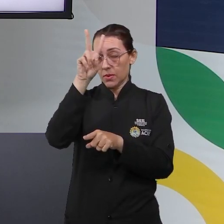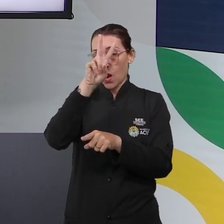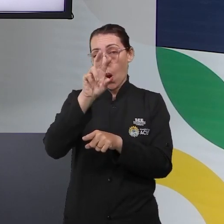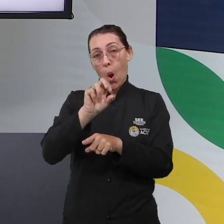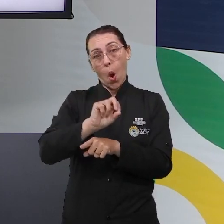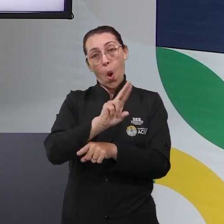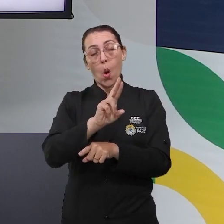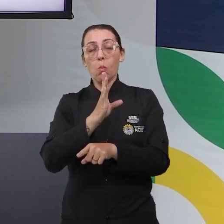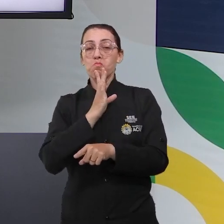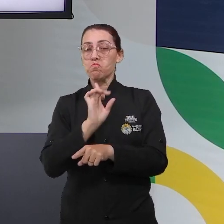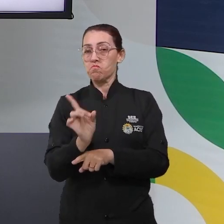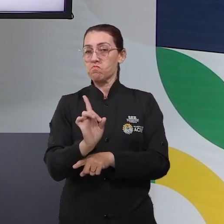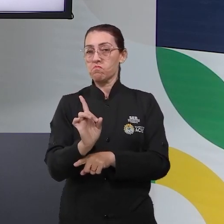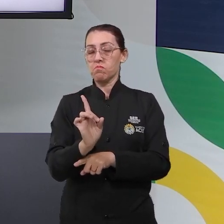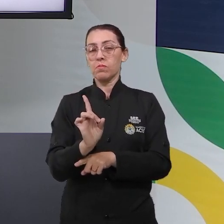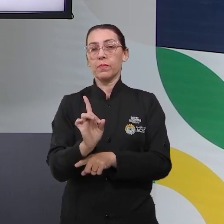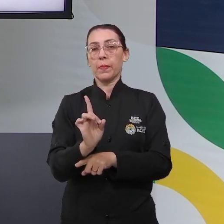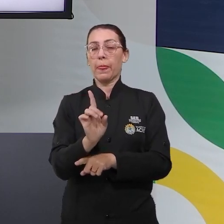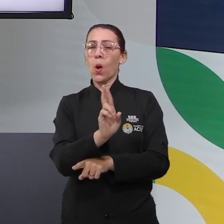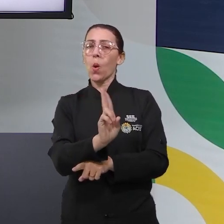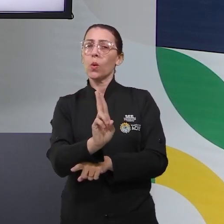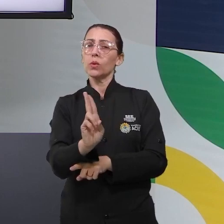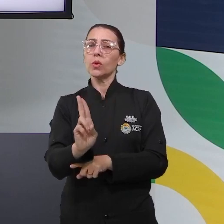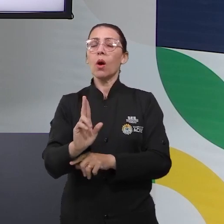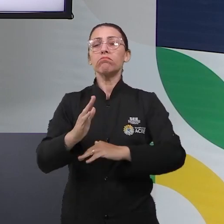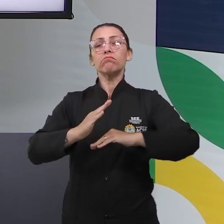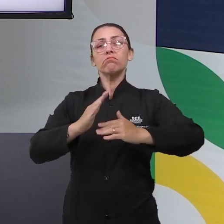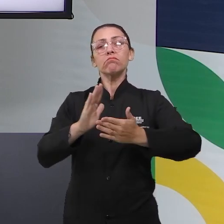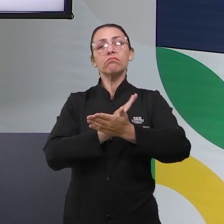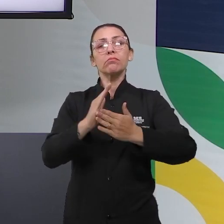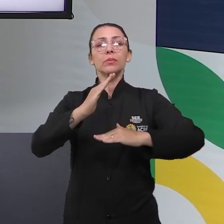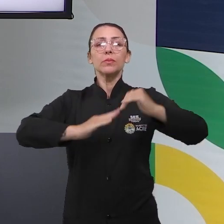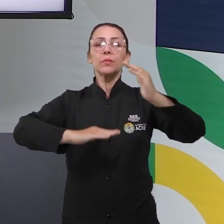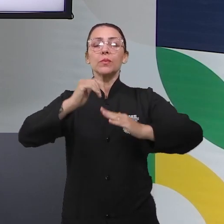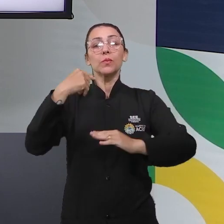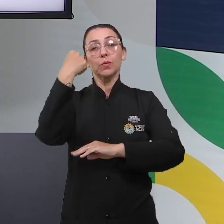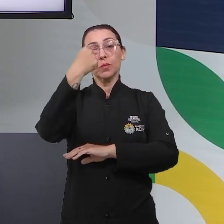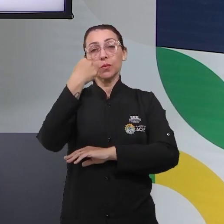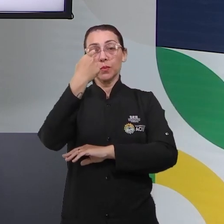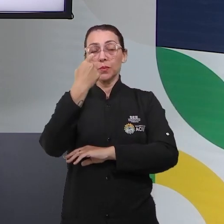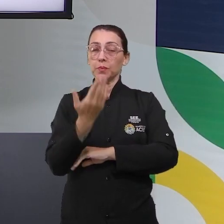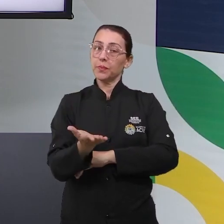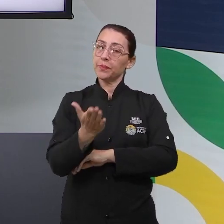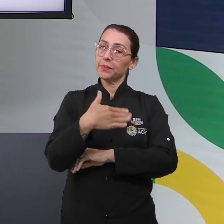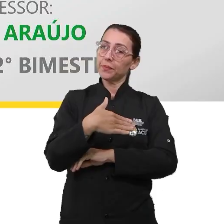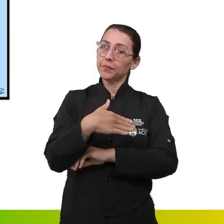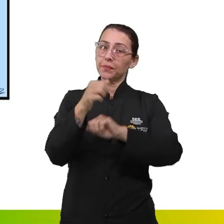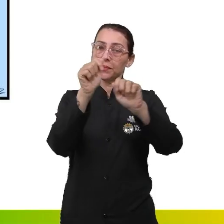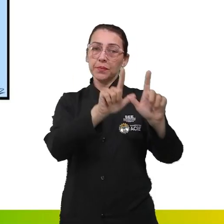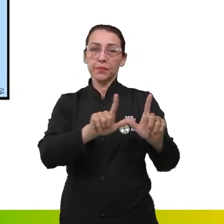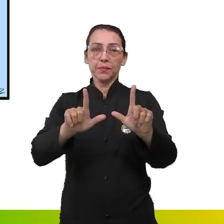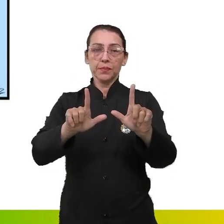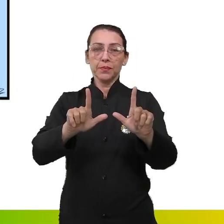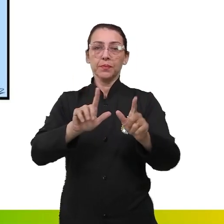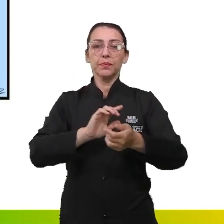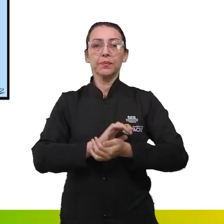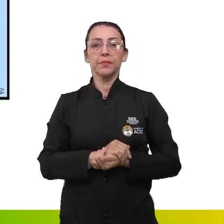não conhecem ainda o nome de algumas profissões na língua espanhola. Então, vamos lá, slide na tela.